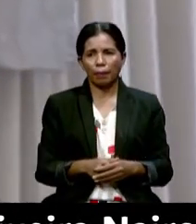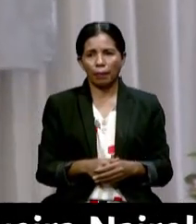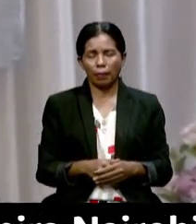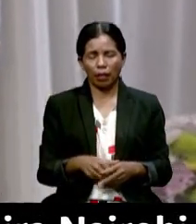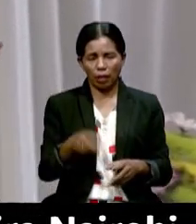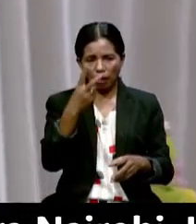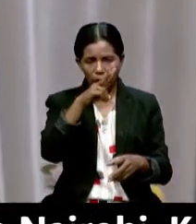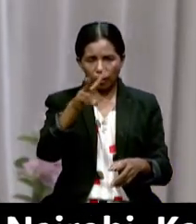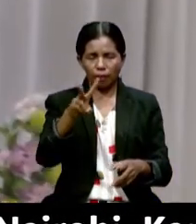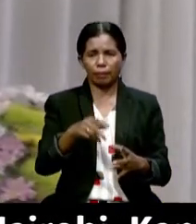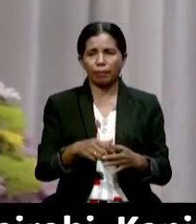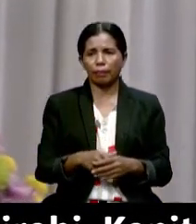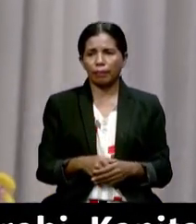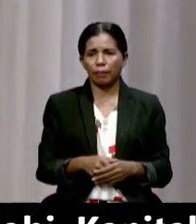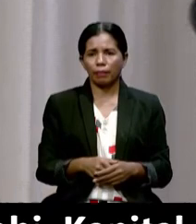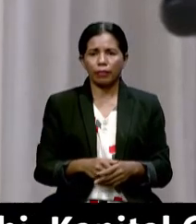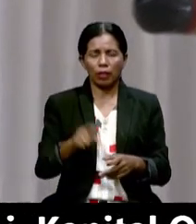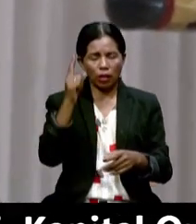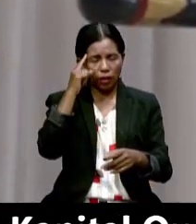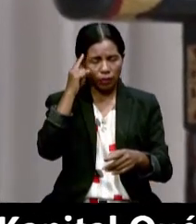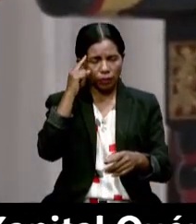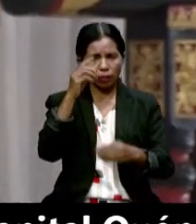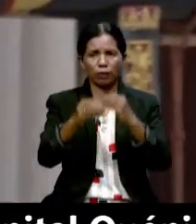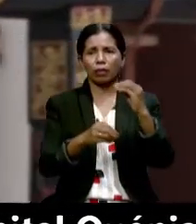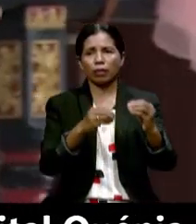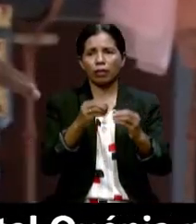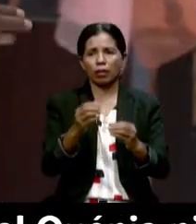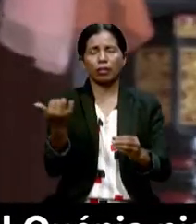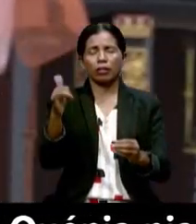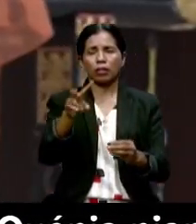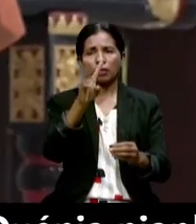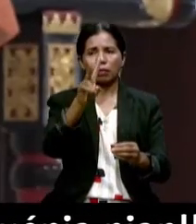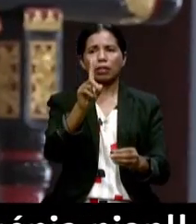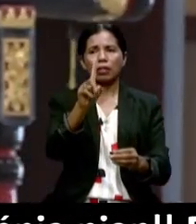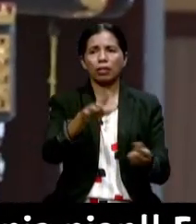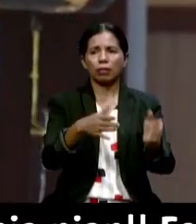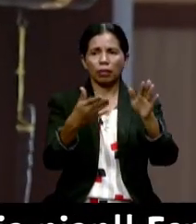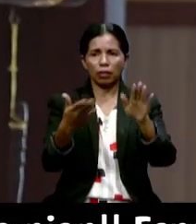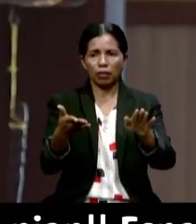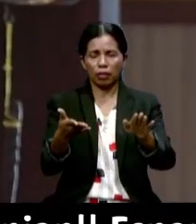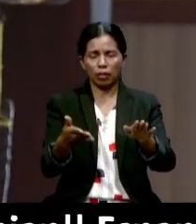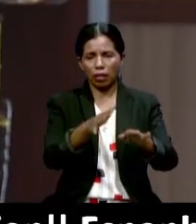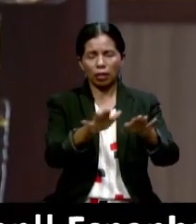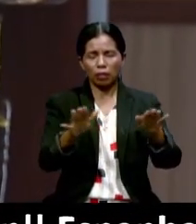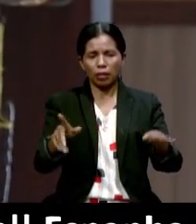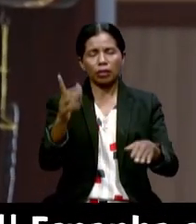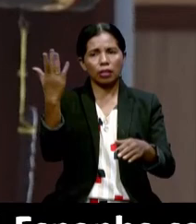humanismo. Hano inkate, sinderua ida mati ida bakere, la balik sira ne